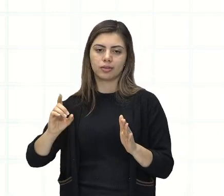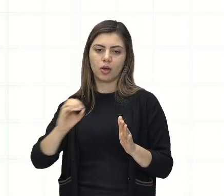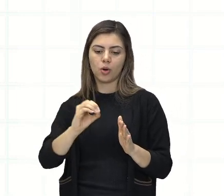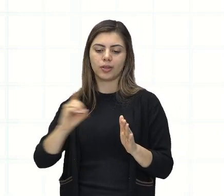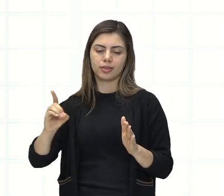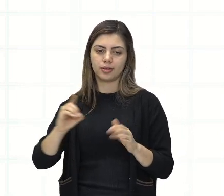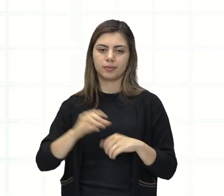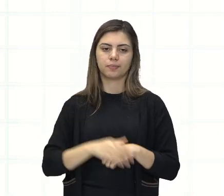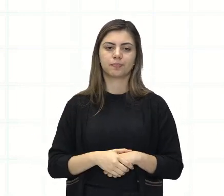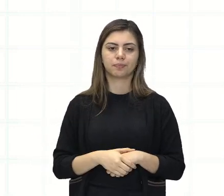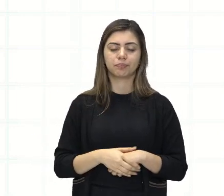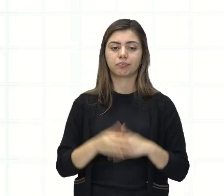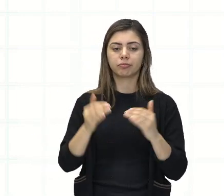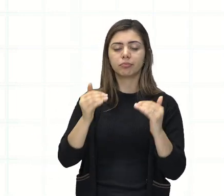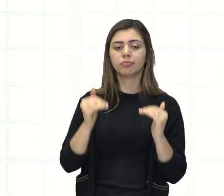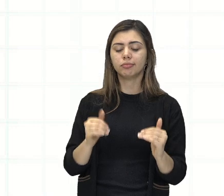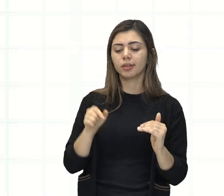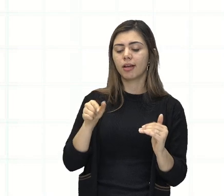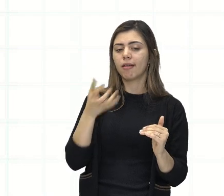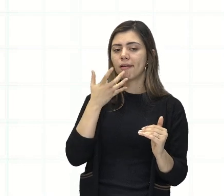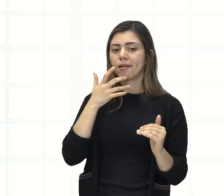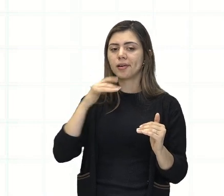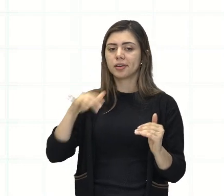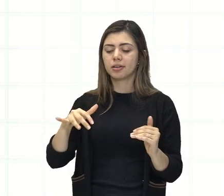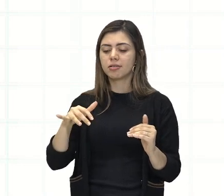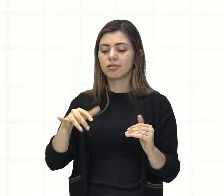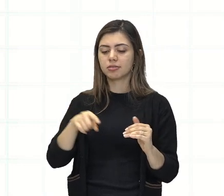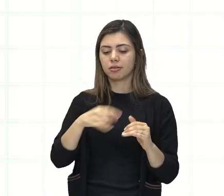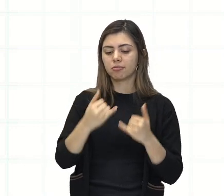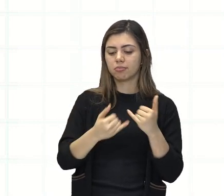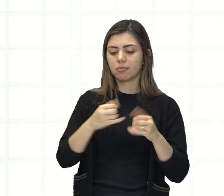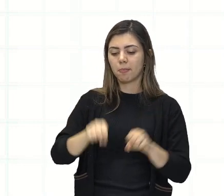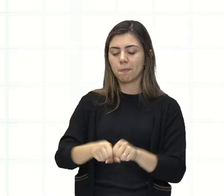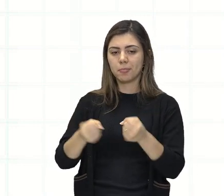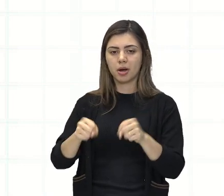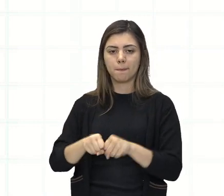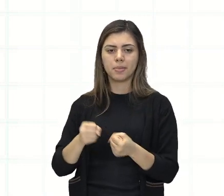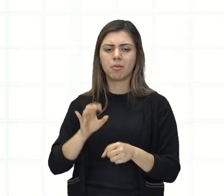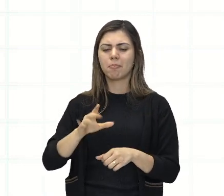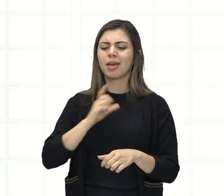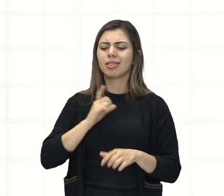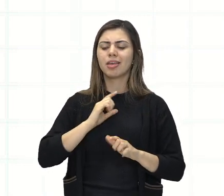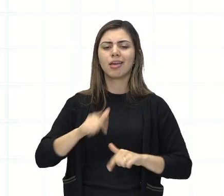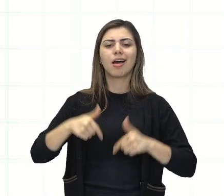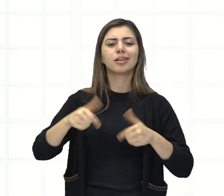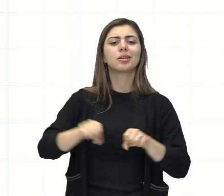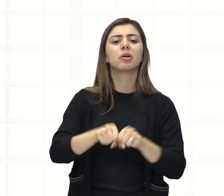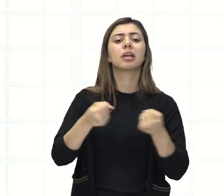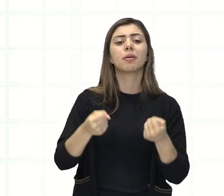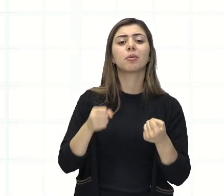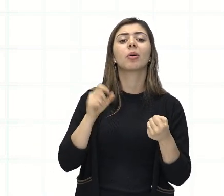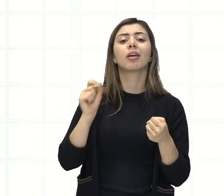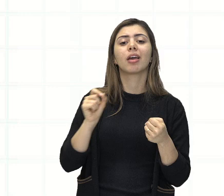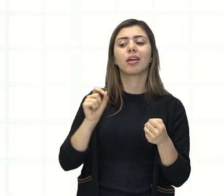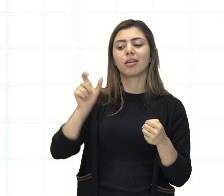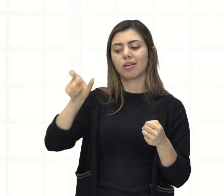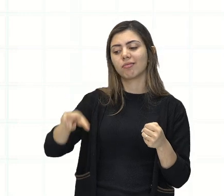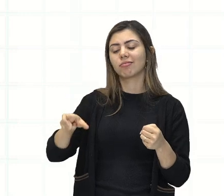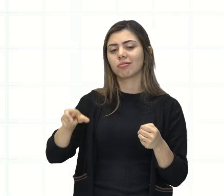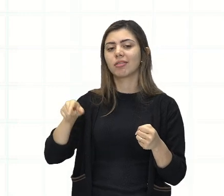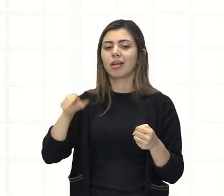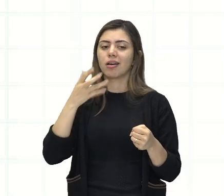A próxima. A criança quebrou o brinquedo. Quem que fez a ação de quebrar? A criança. Então, o sujeito que